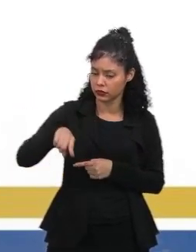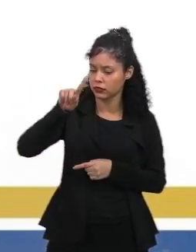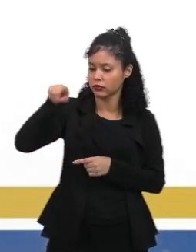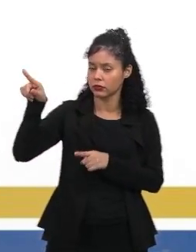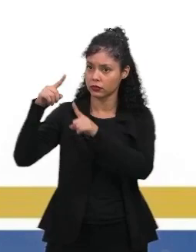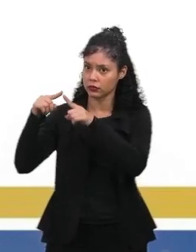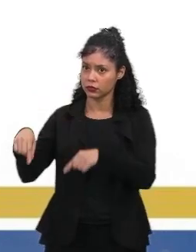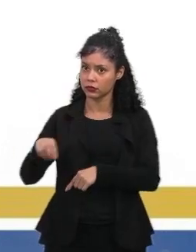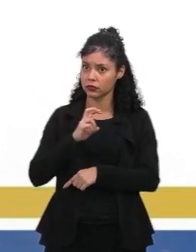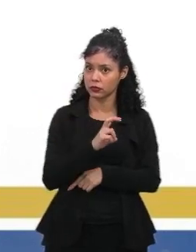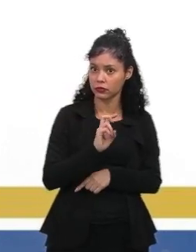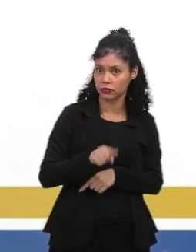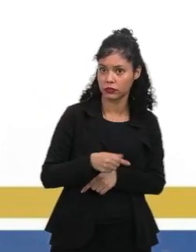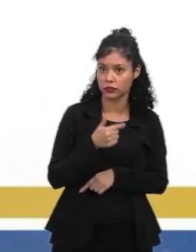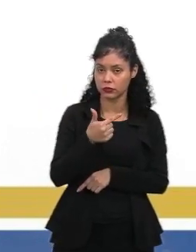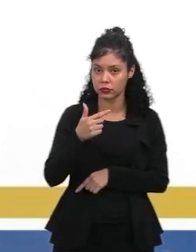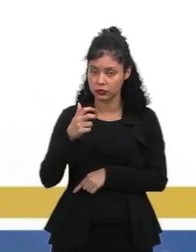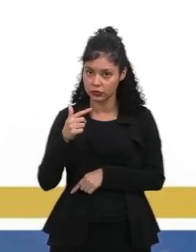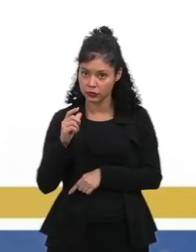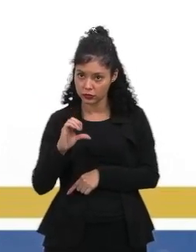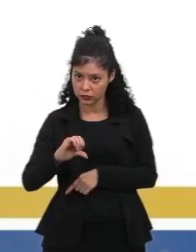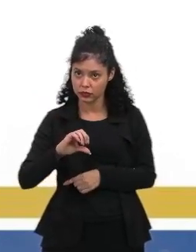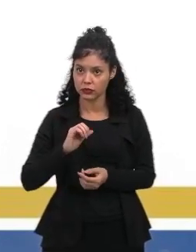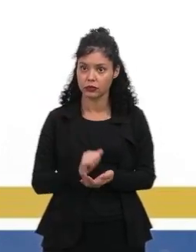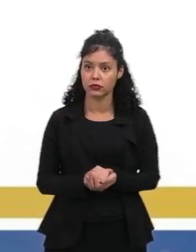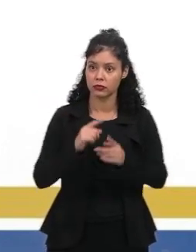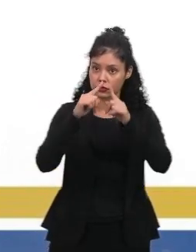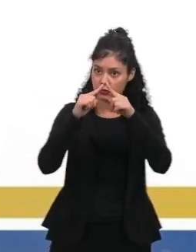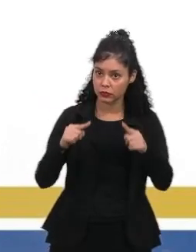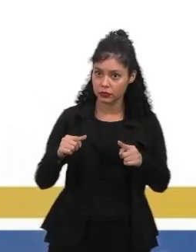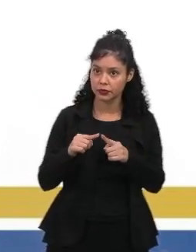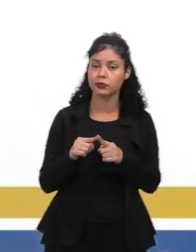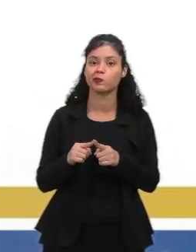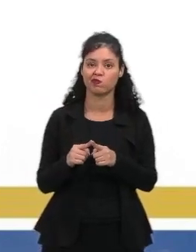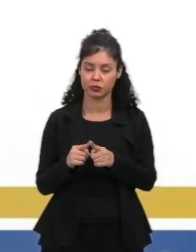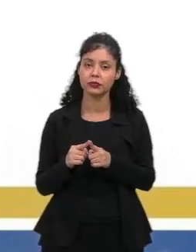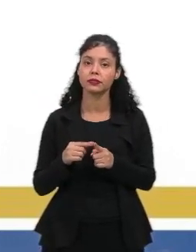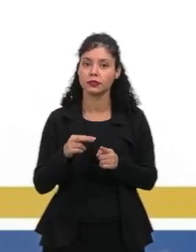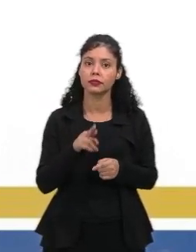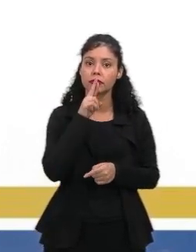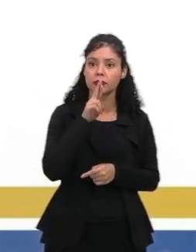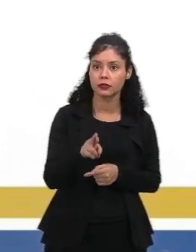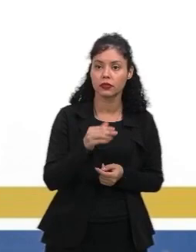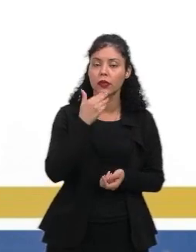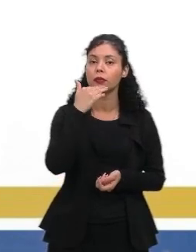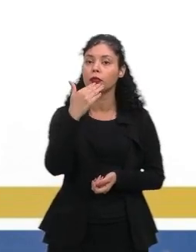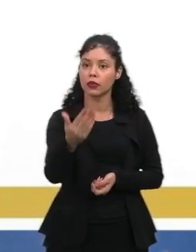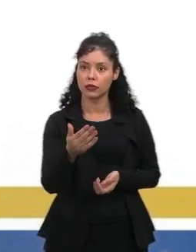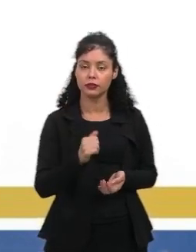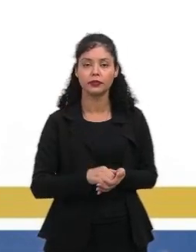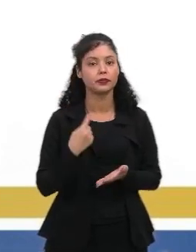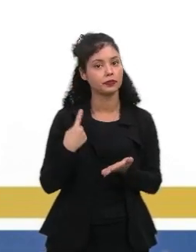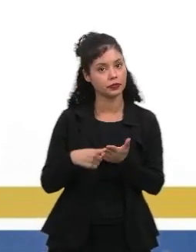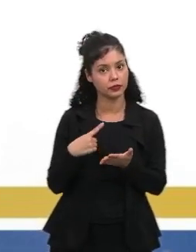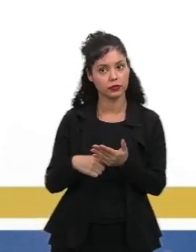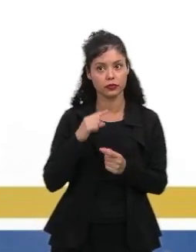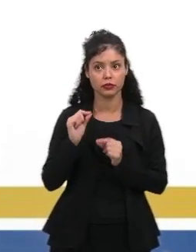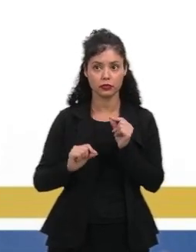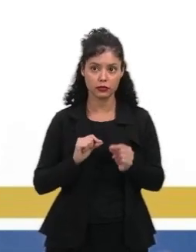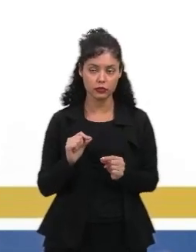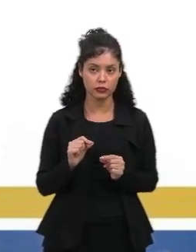sendo 5,29? O delta era 28. O enunciado da questão pede para considerarmos